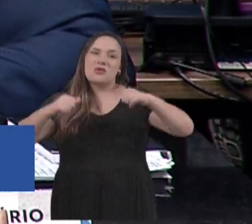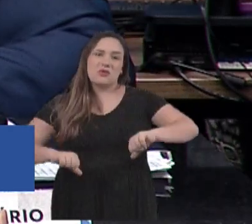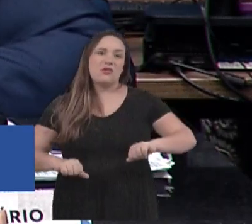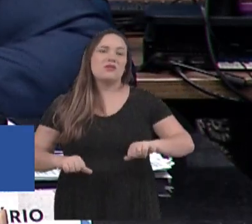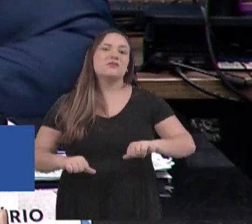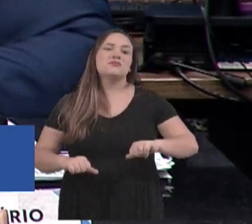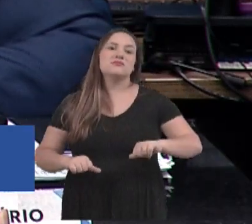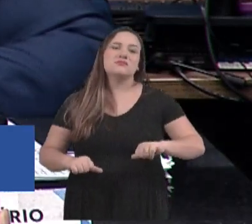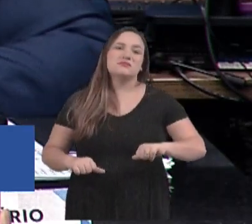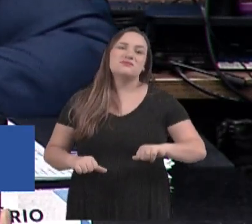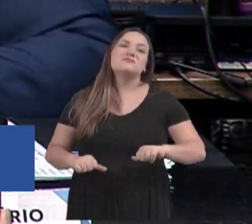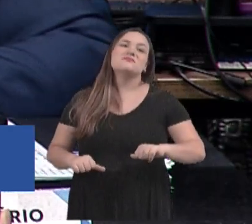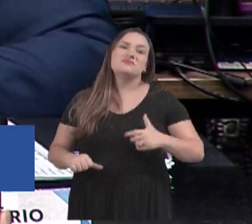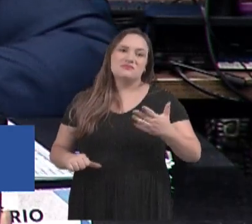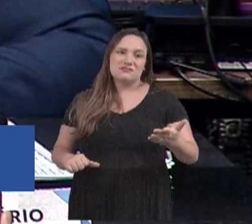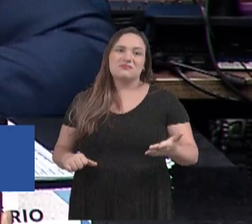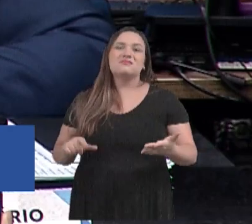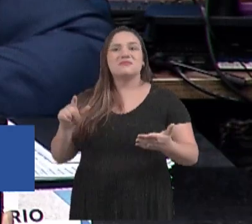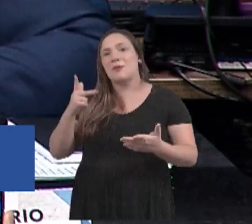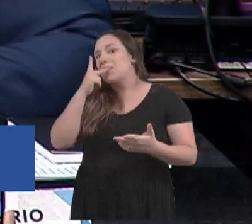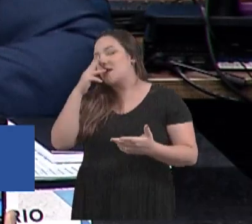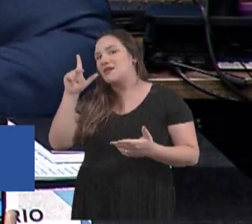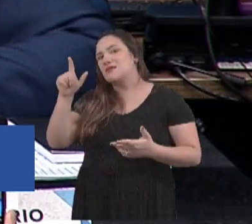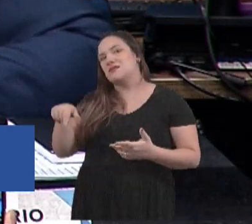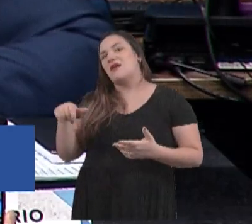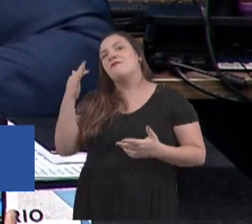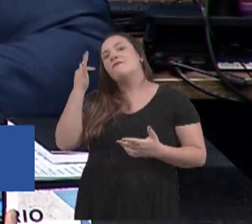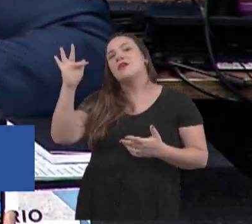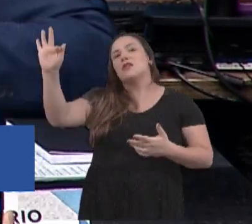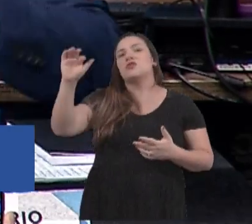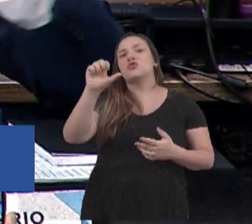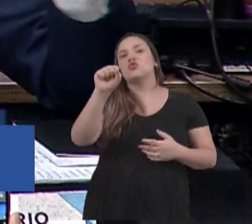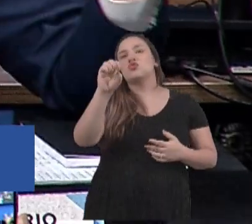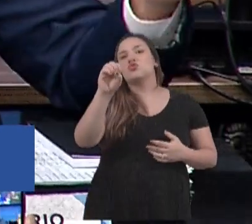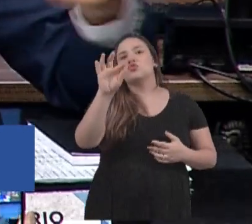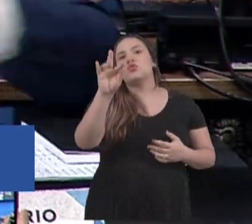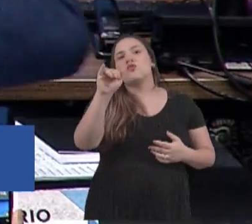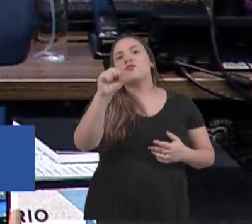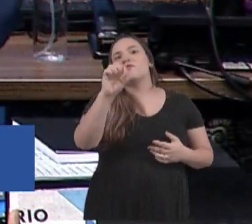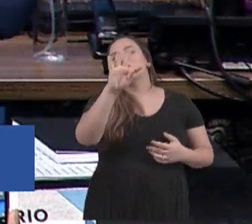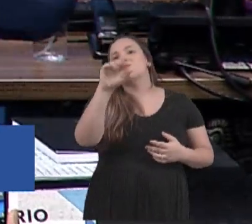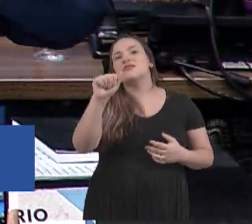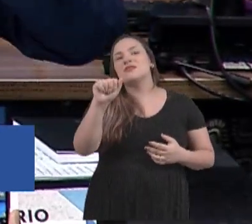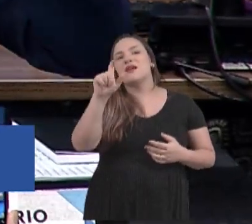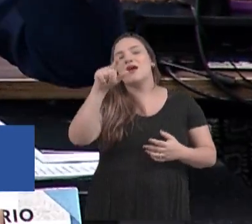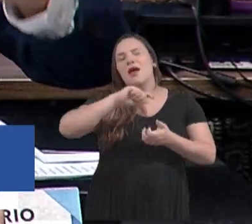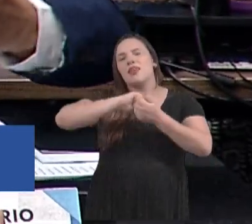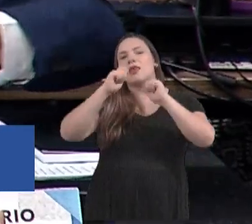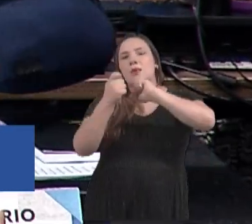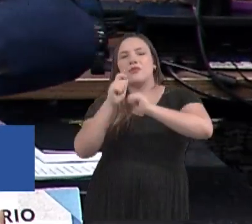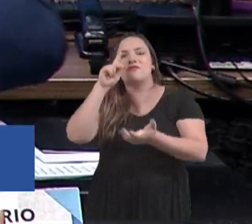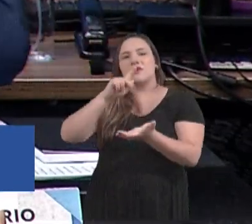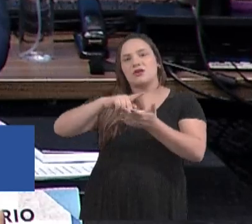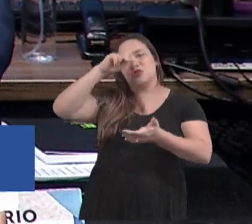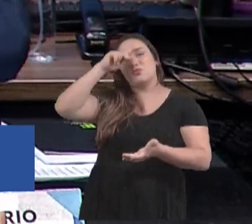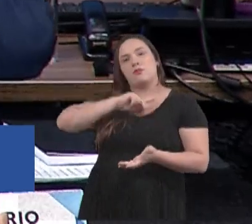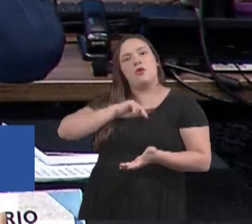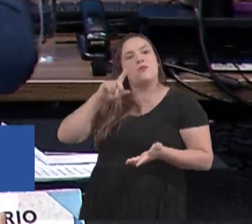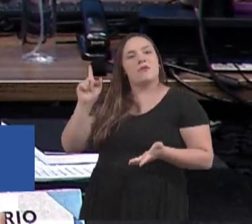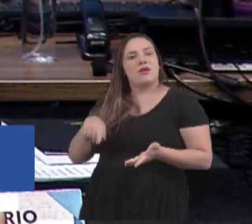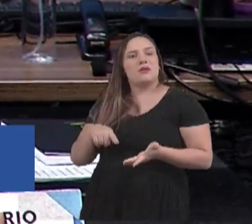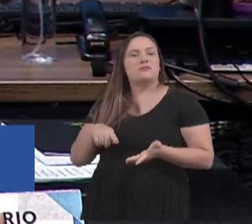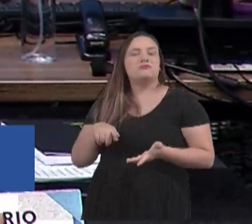os sofistas, filósofos antigos faziam, né? Que é um discurso cheio